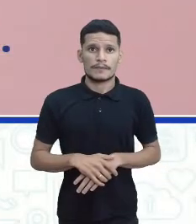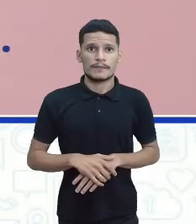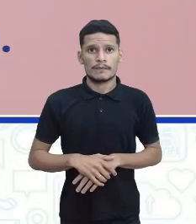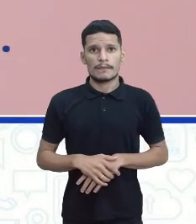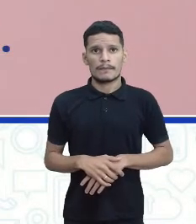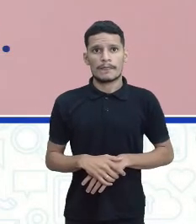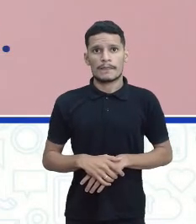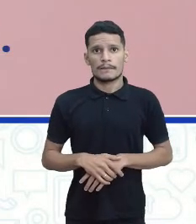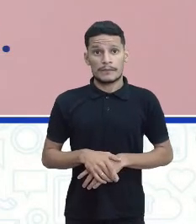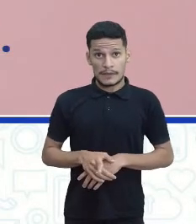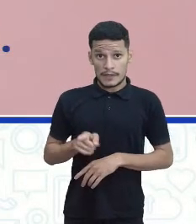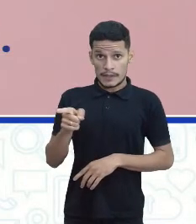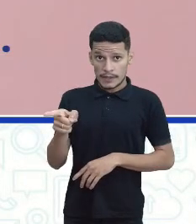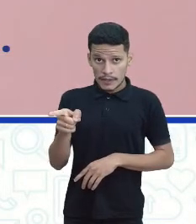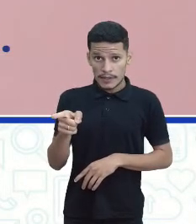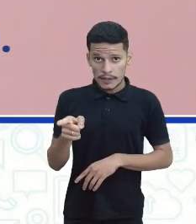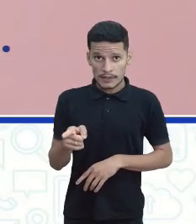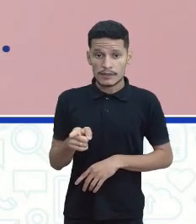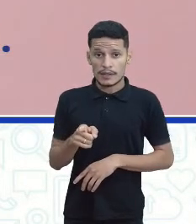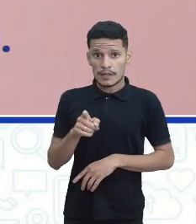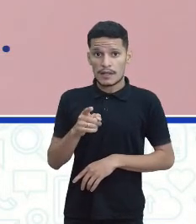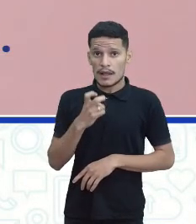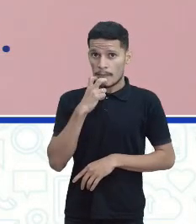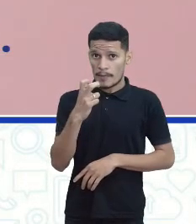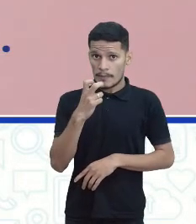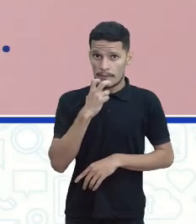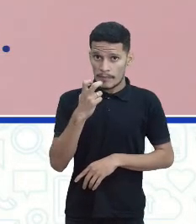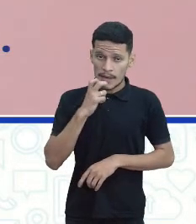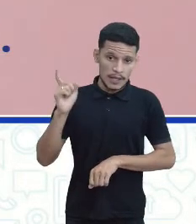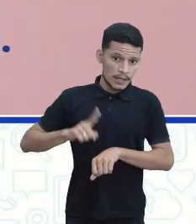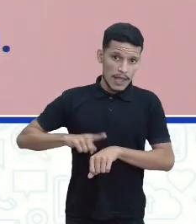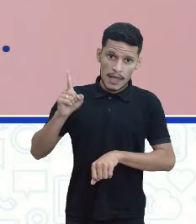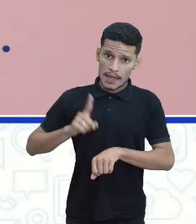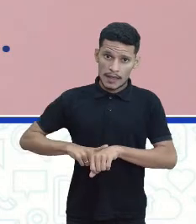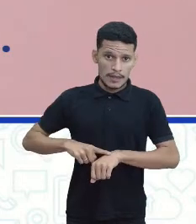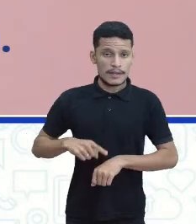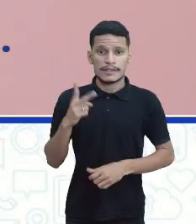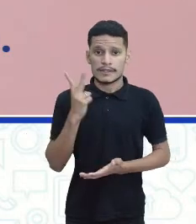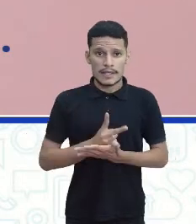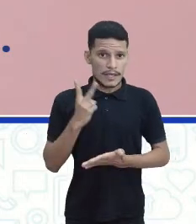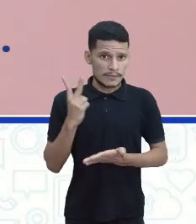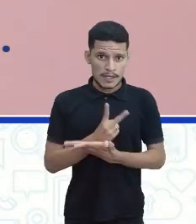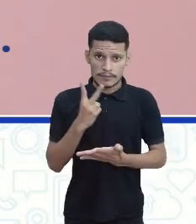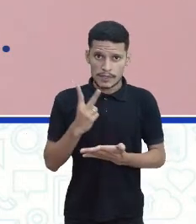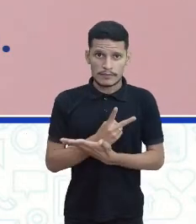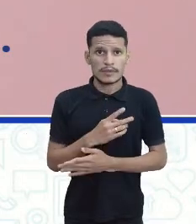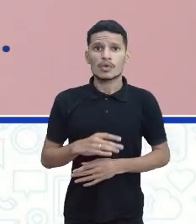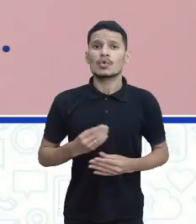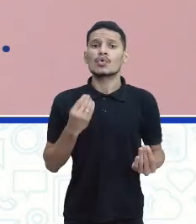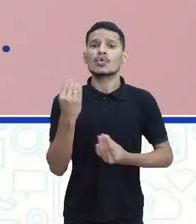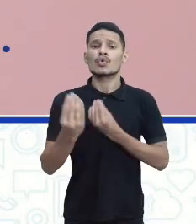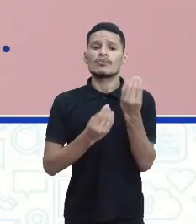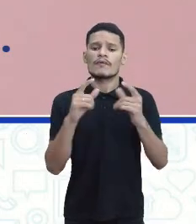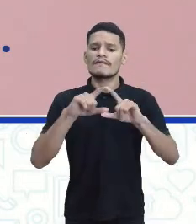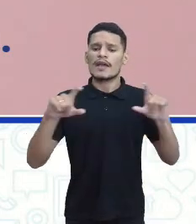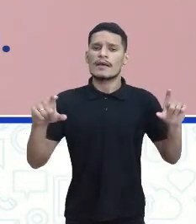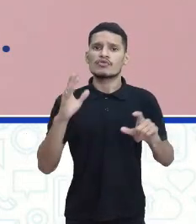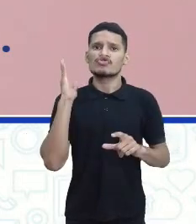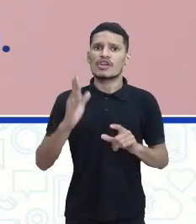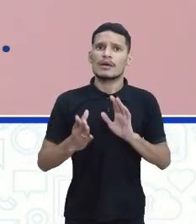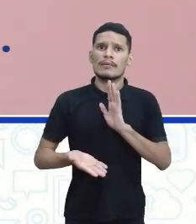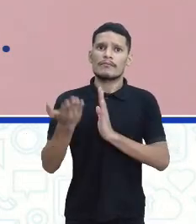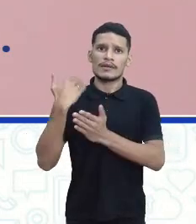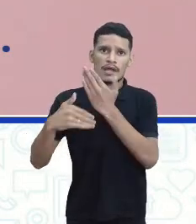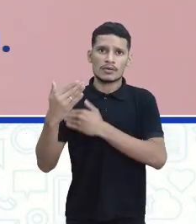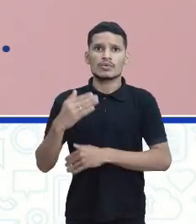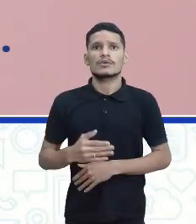it barked all the time. Ele latia o tempo todo. Como é que é esse verbo aqui, sem estar no passado?